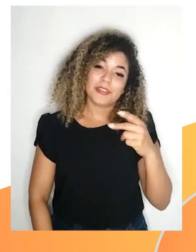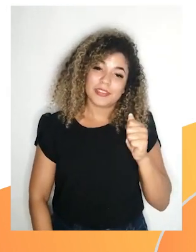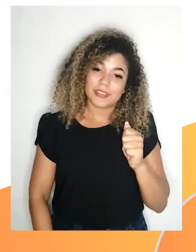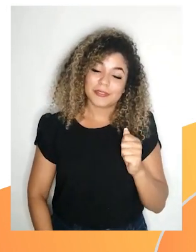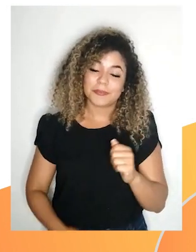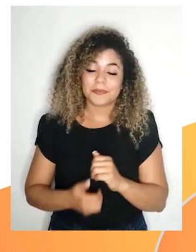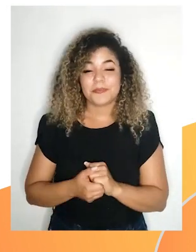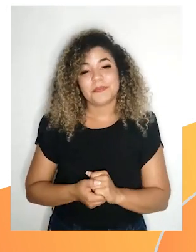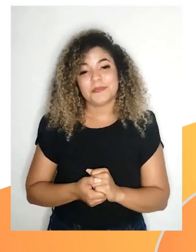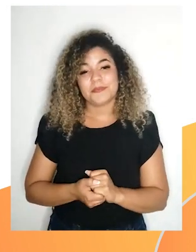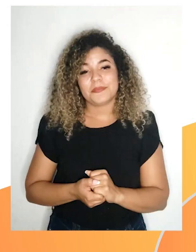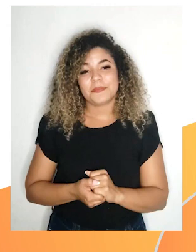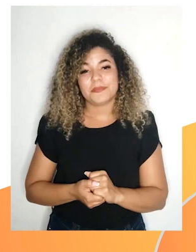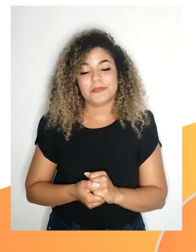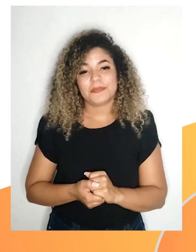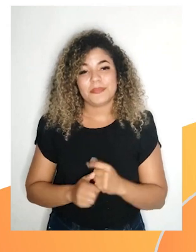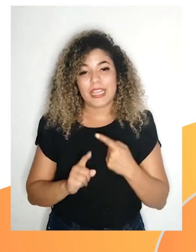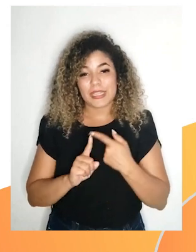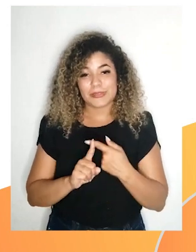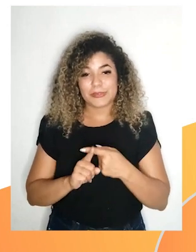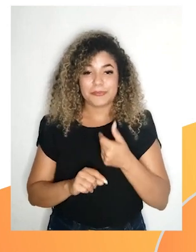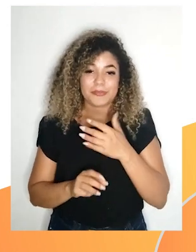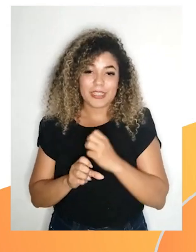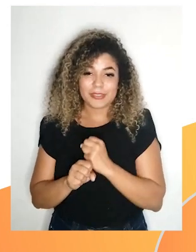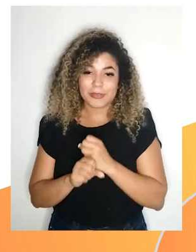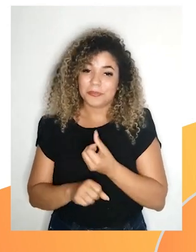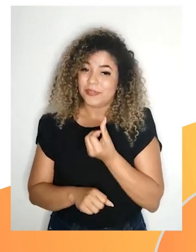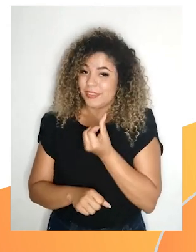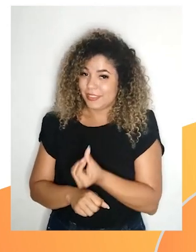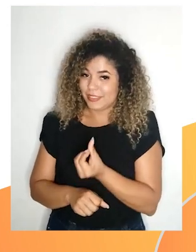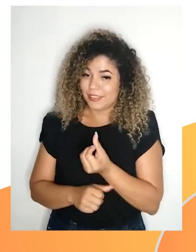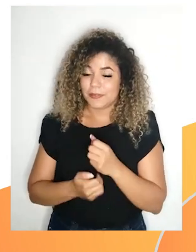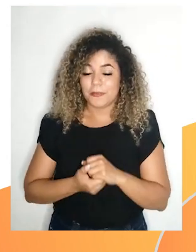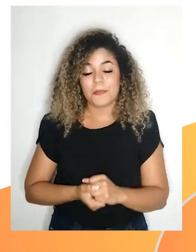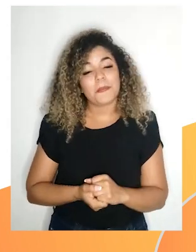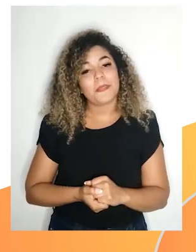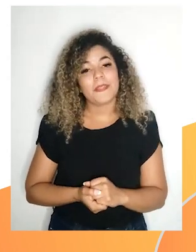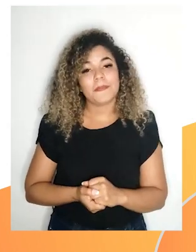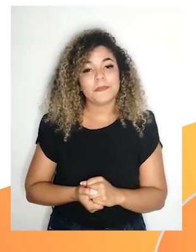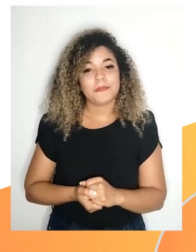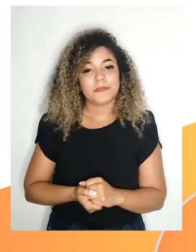essa somazinha aí de 6. Então vamos colocar aqui